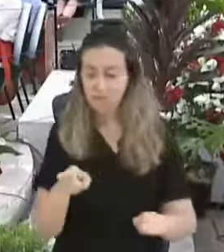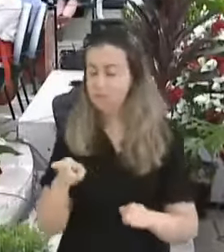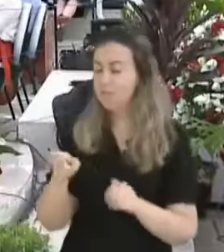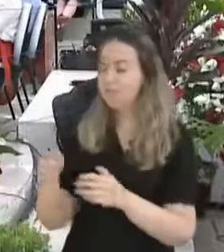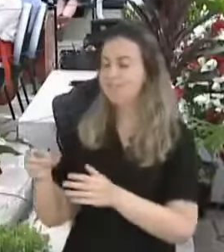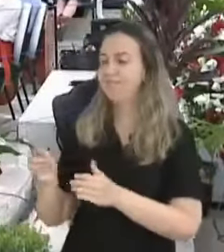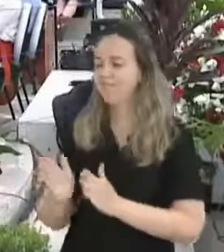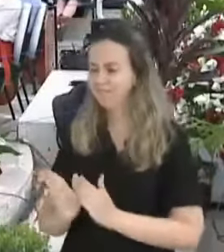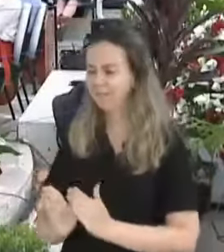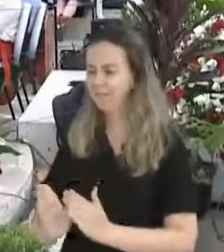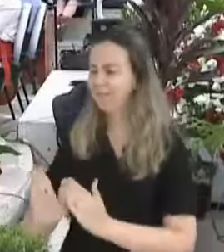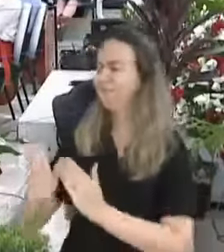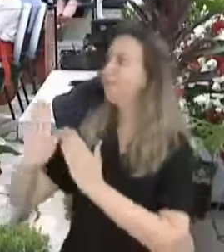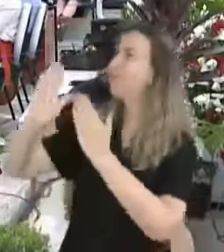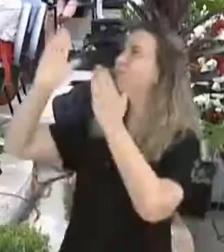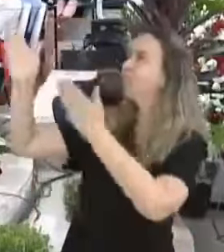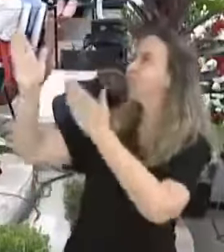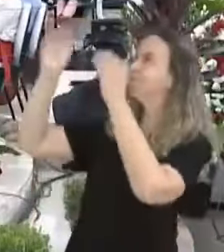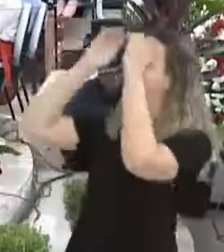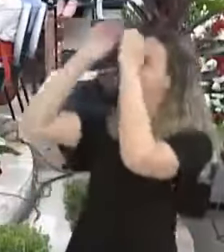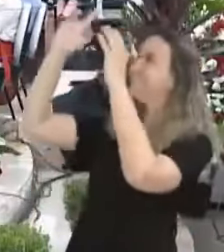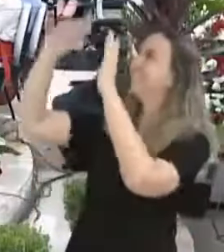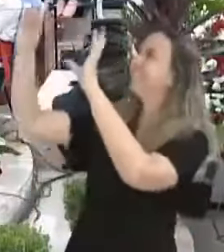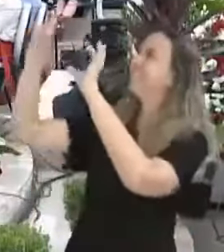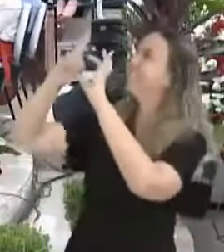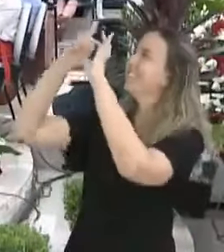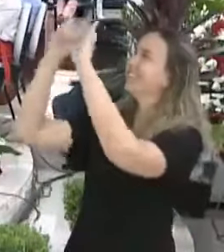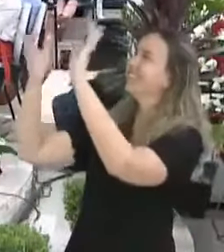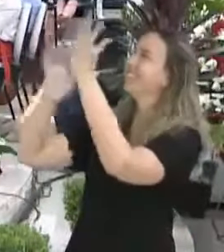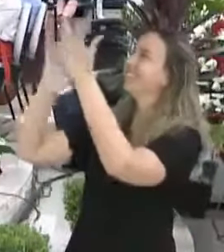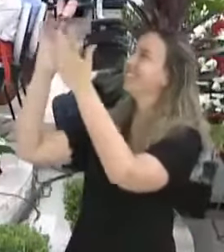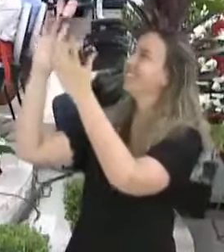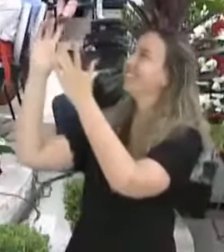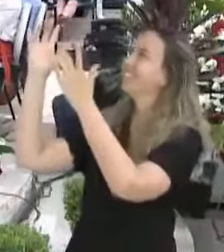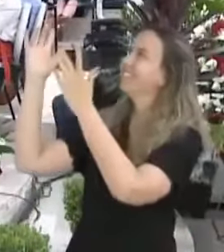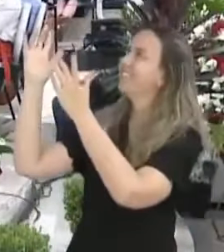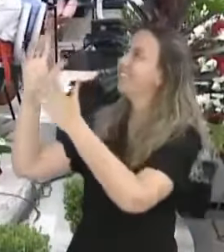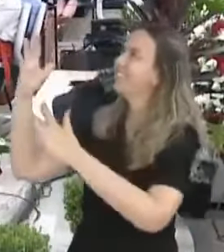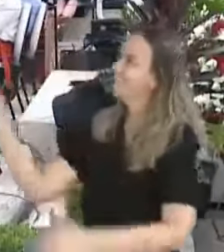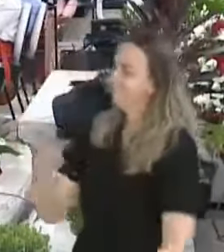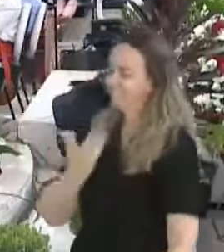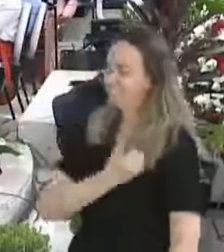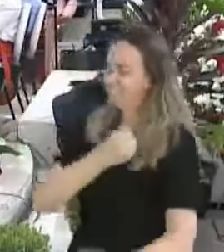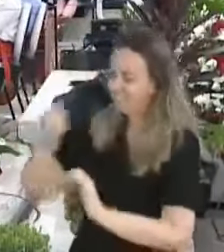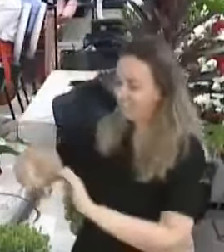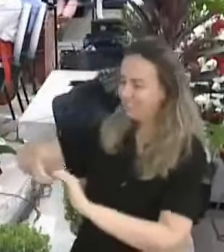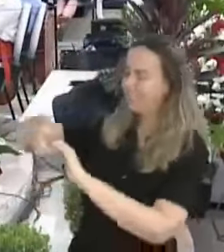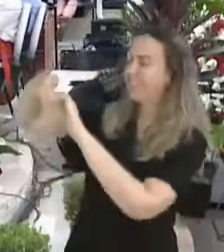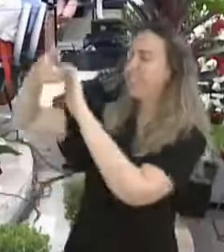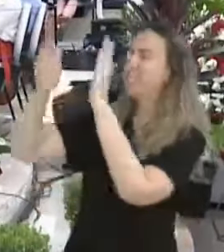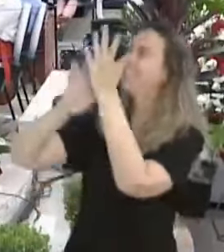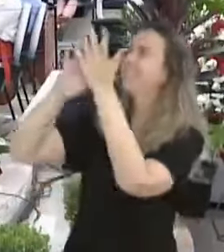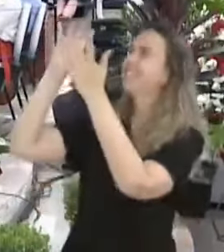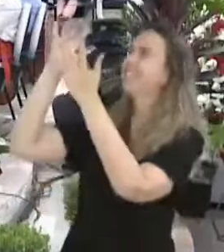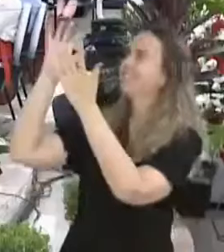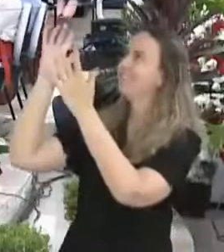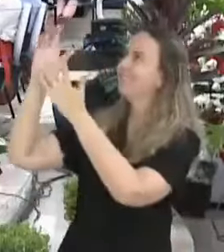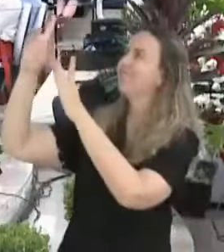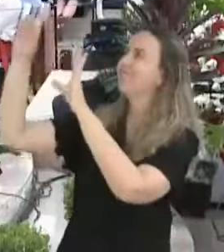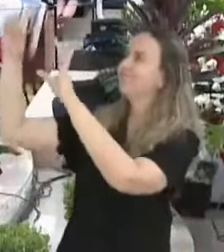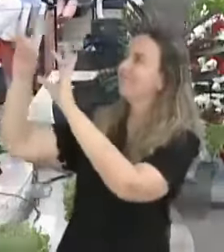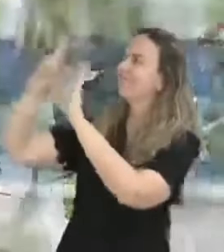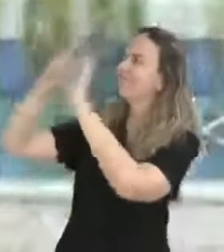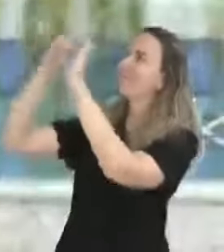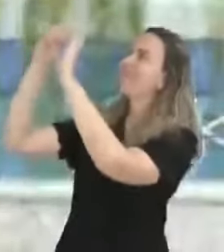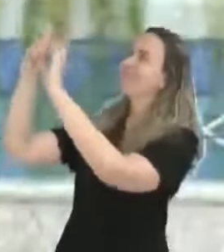converterá não apenas a alma dele, mas salvará o mundo. Está escrito em 1 Pedro capítulo